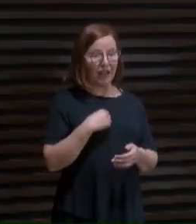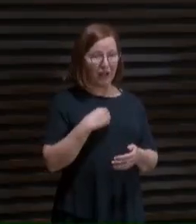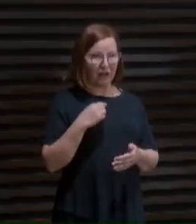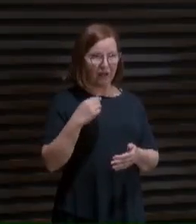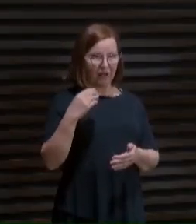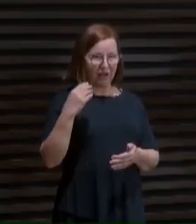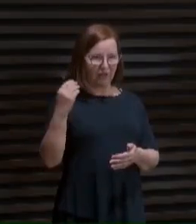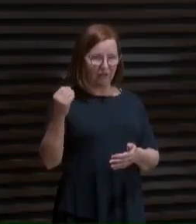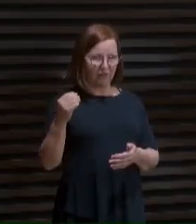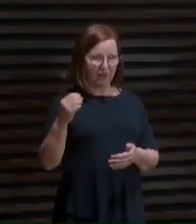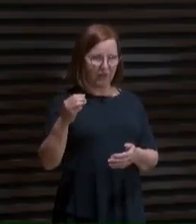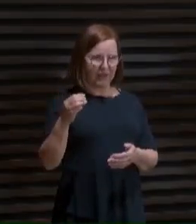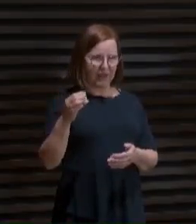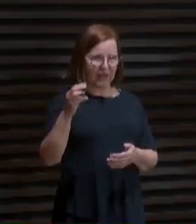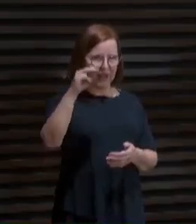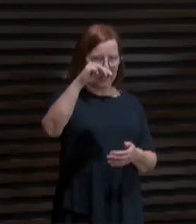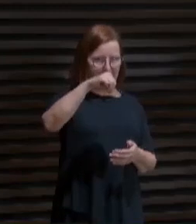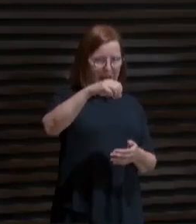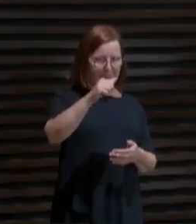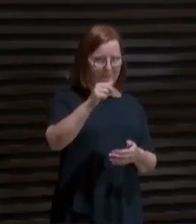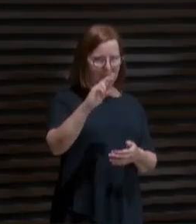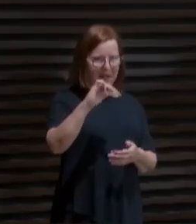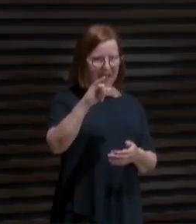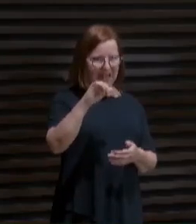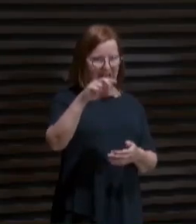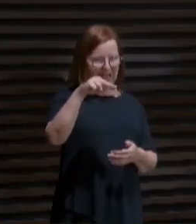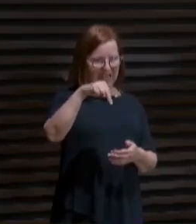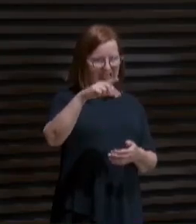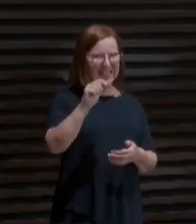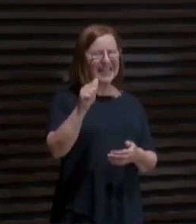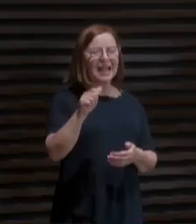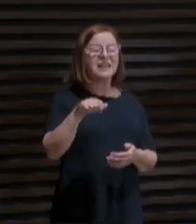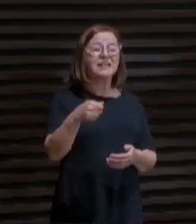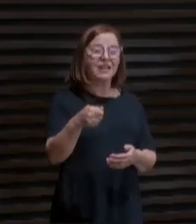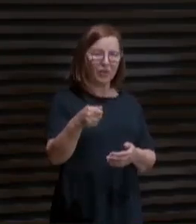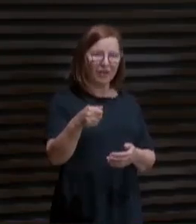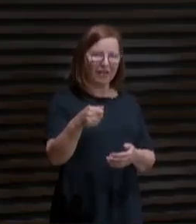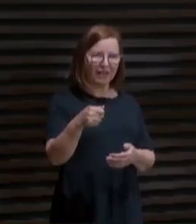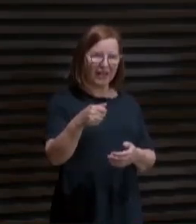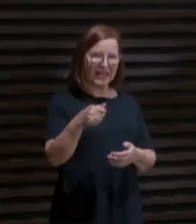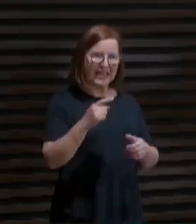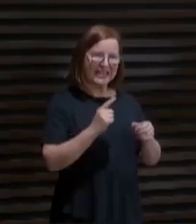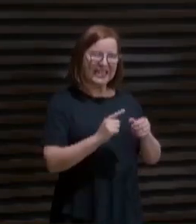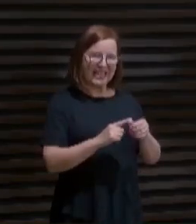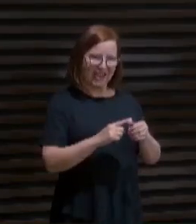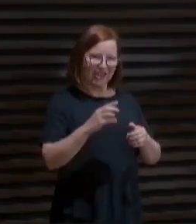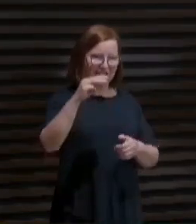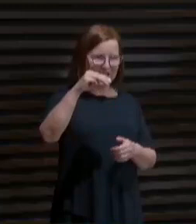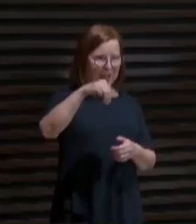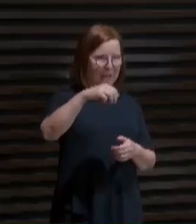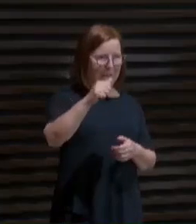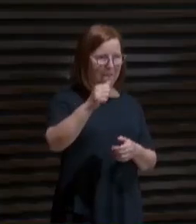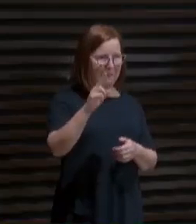anos atrás, e estava na casa de uns amigos, depois que eu preguei pela manhã, ia pregar à noite.